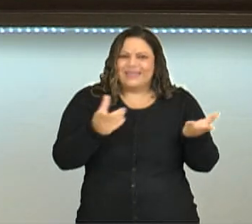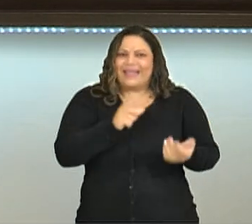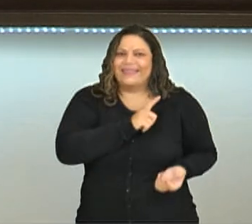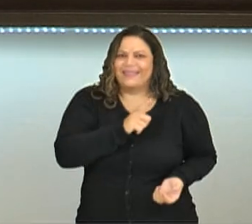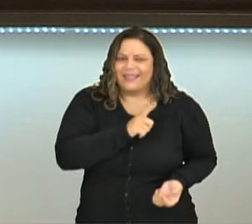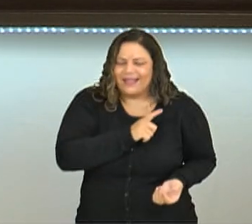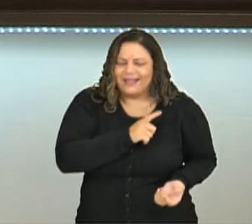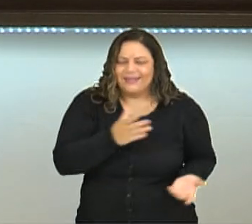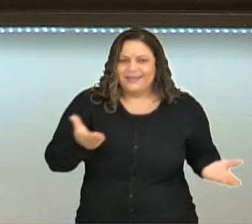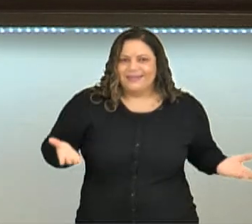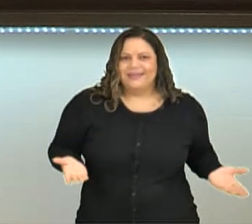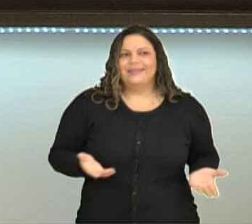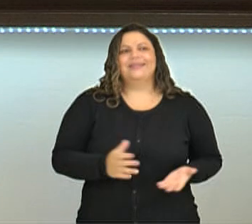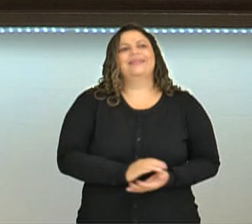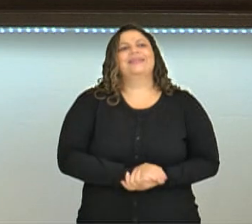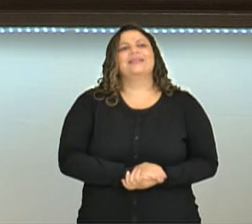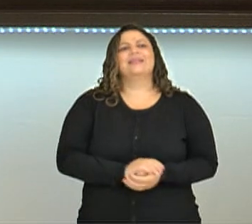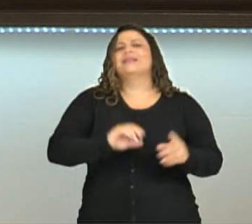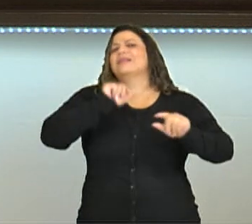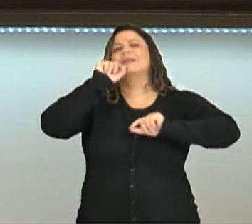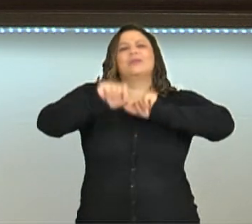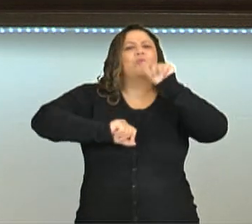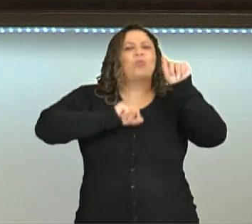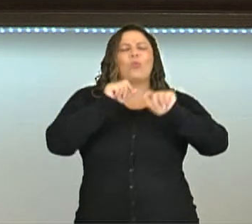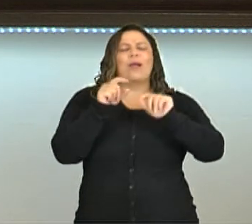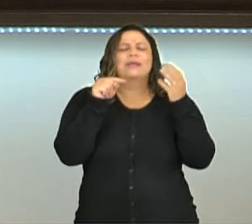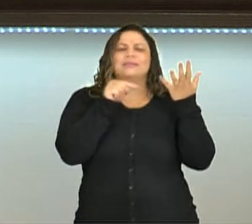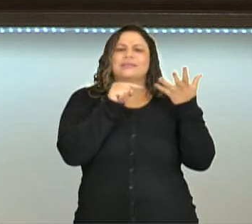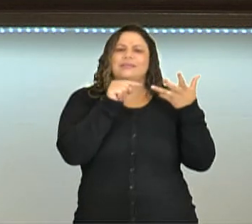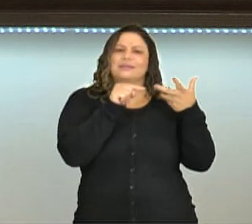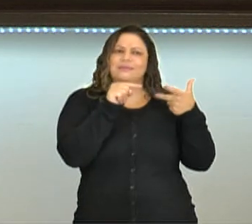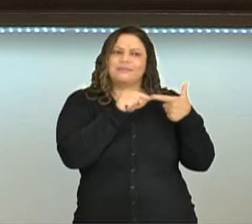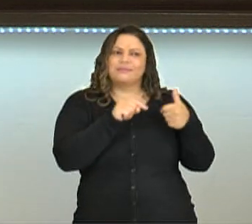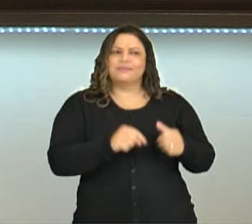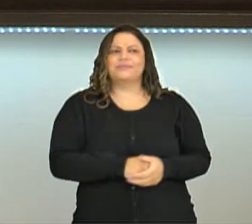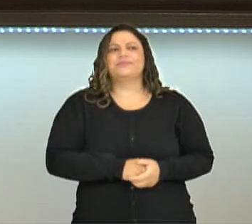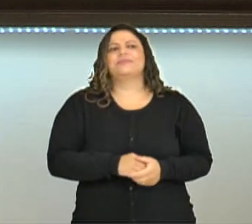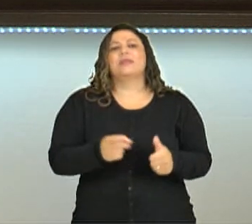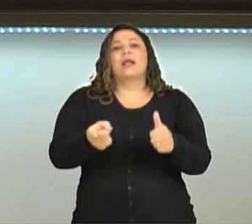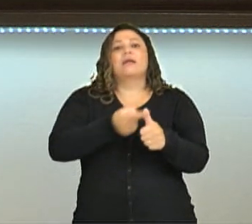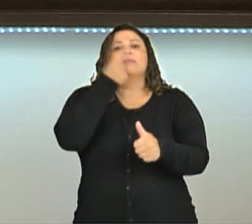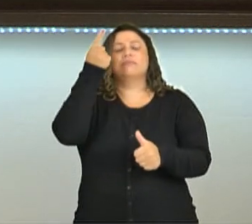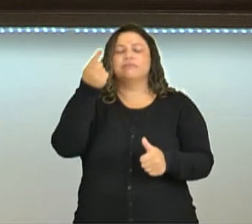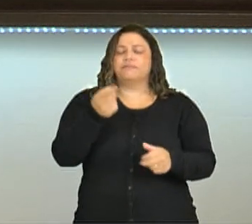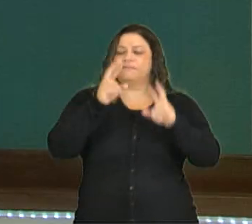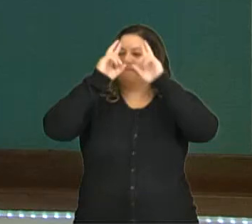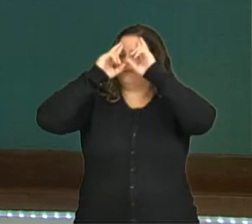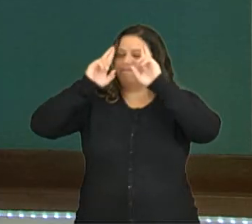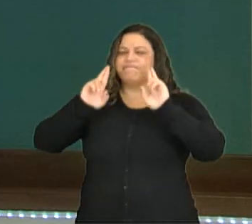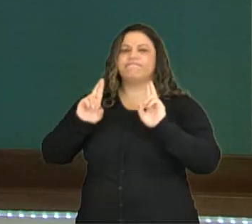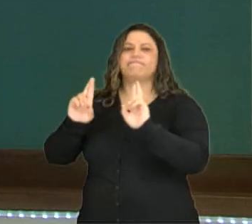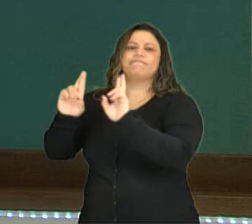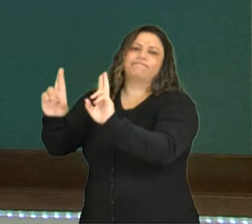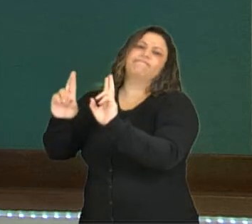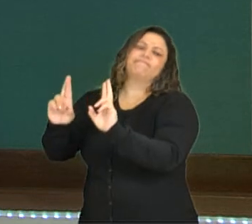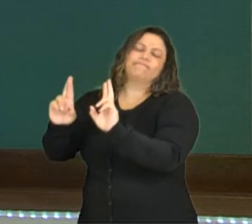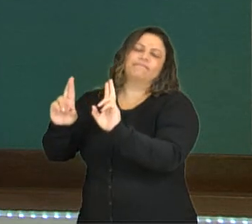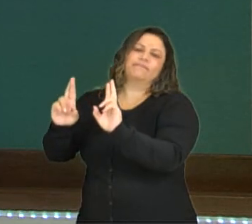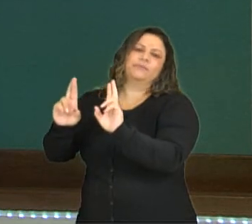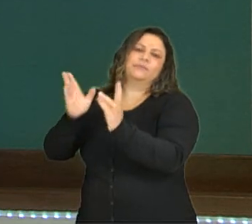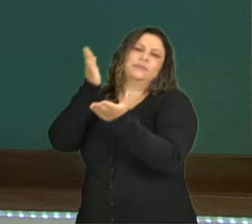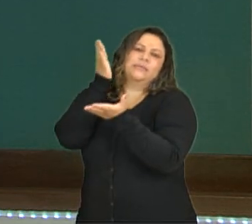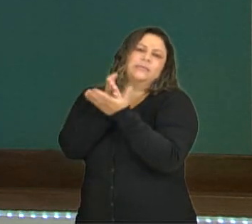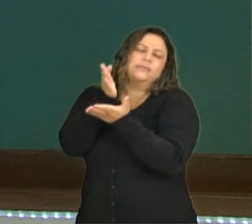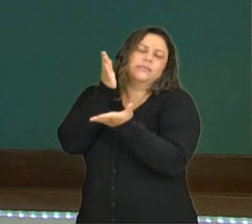filosofia. Tem. Vamos ver quais são elas. Então, primeiro, respeito ao mestre e disciplina